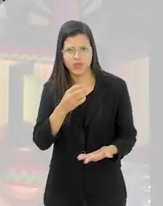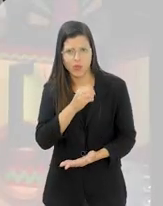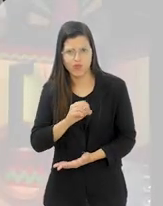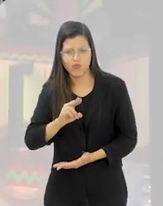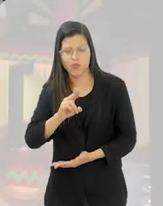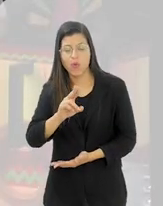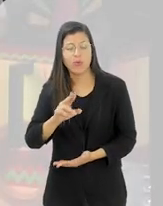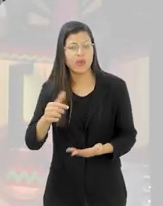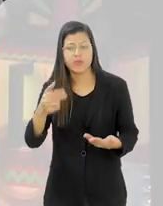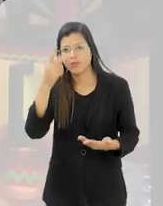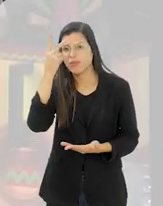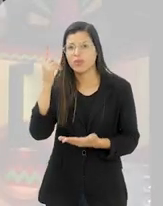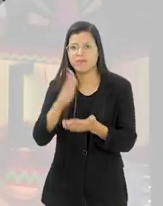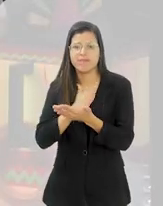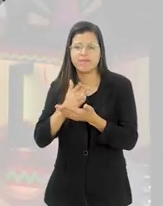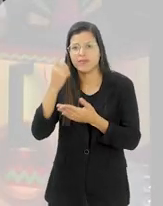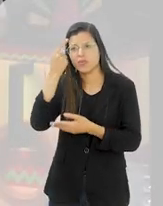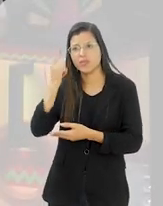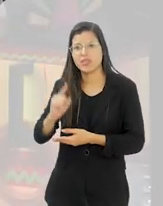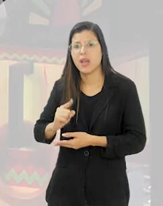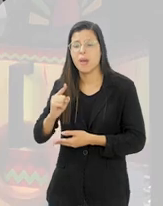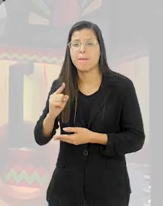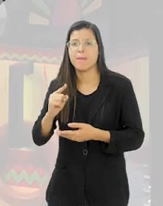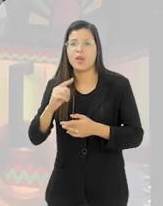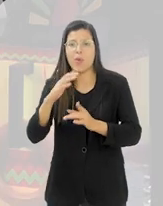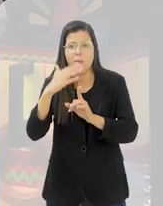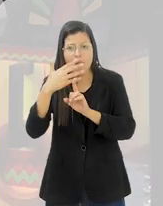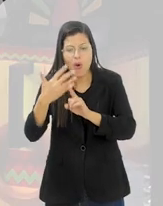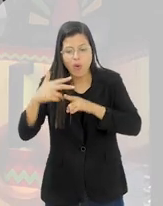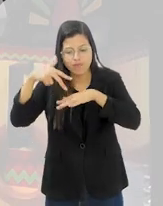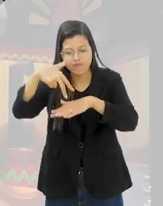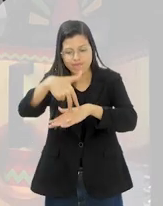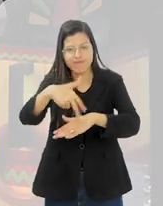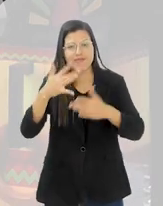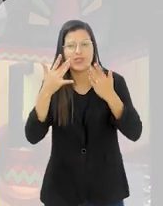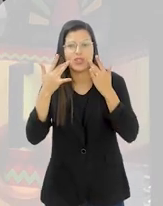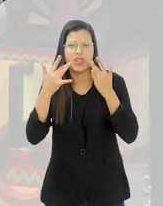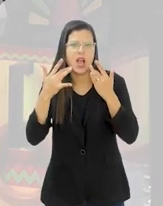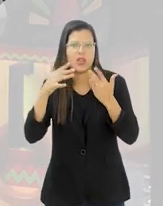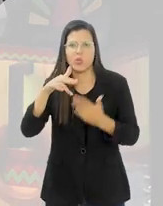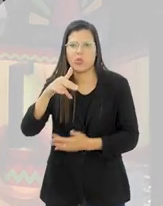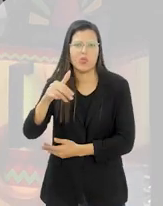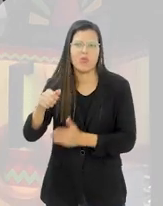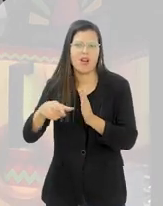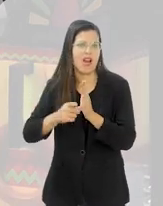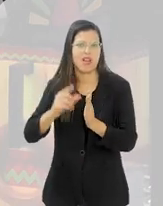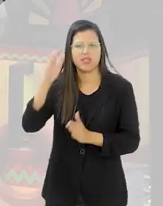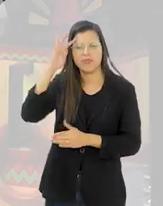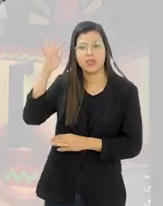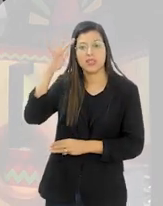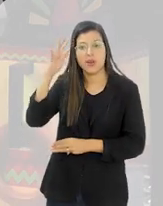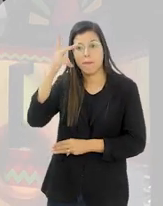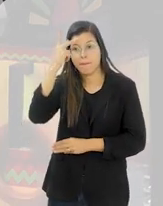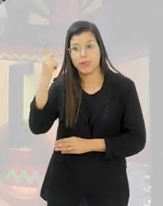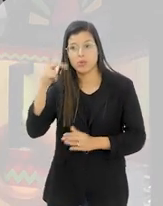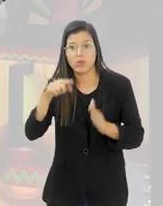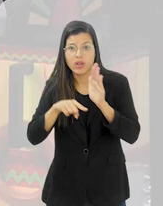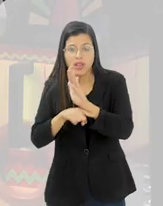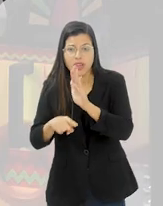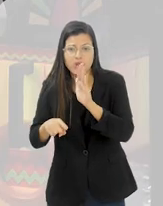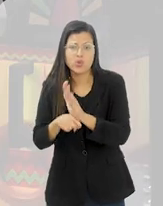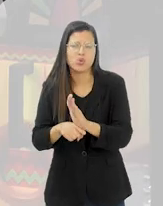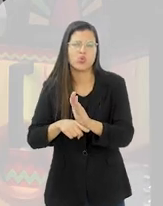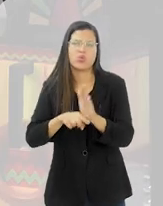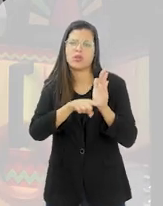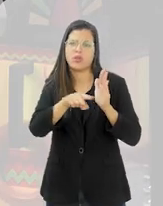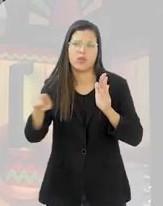tem outros que falam assim: "Poxa, vai ser uma honra para mim subir a um palco do teatro, que eu nunca imaginei que eu fosse entrar em algo assim." E você vê, são pessoas que contribuem